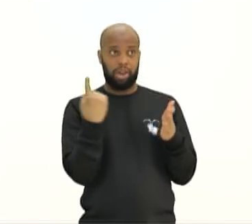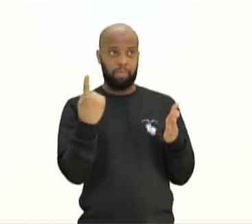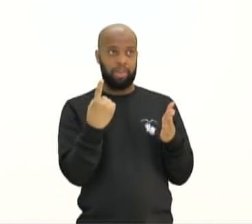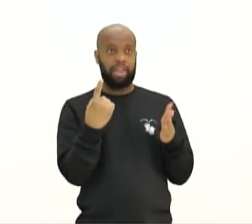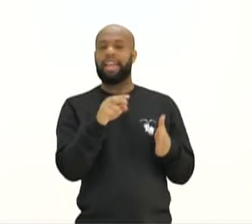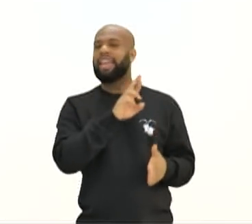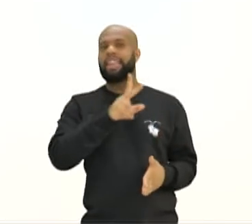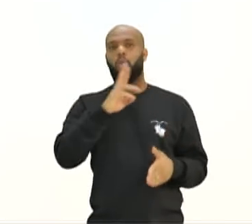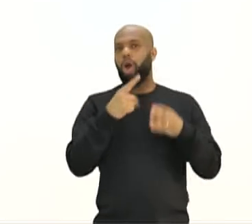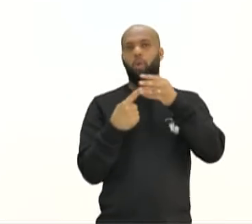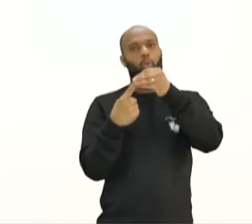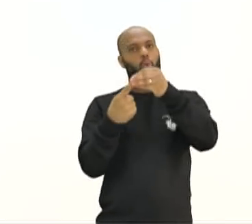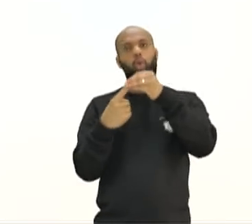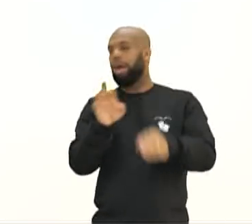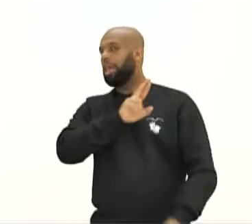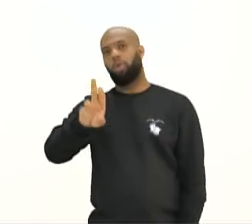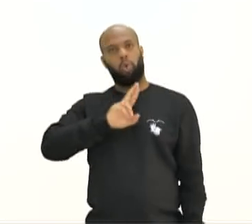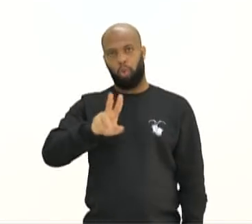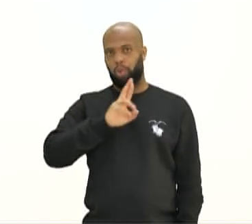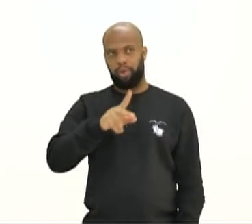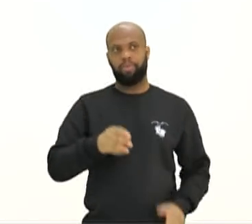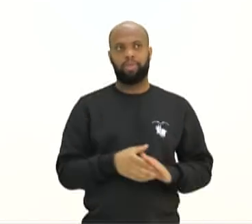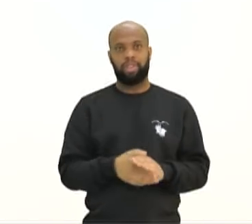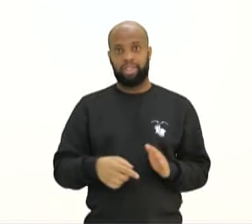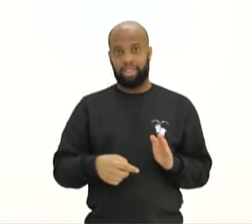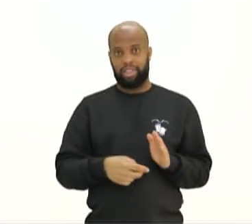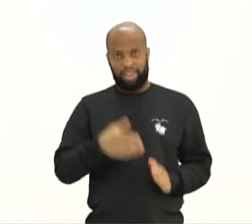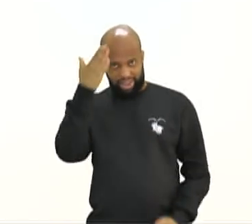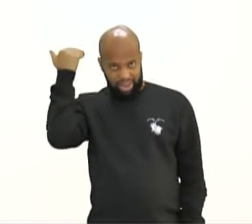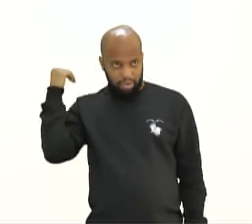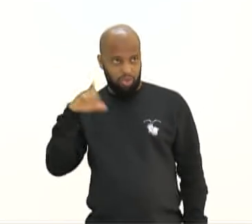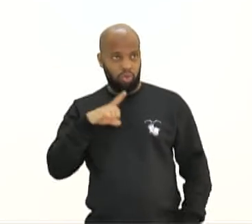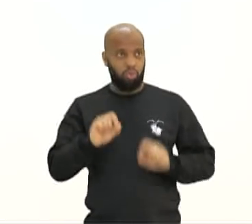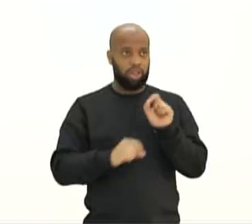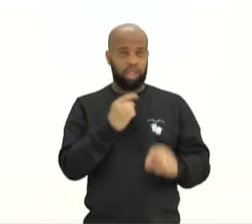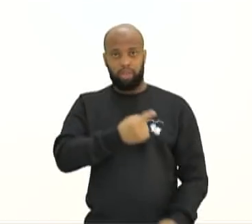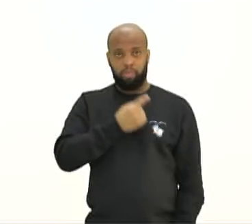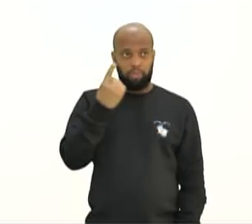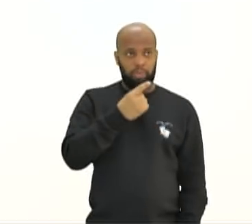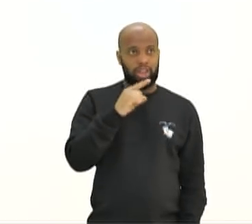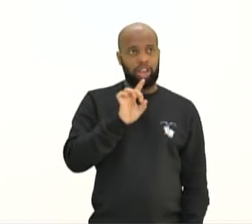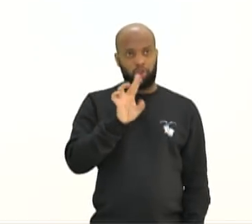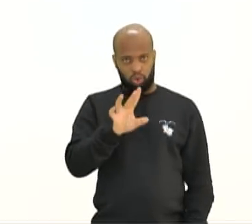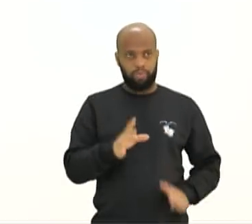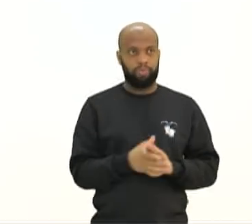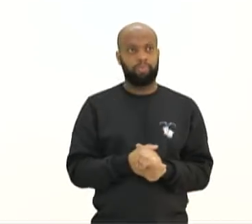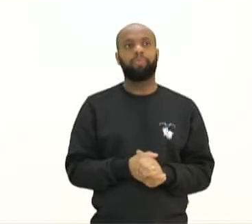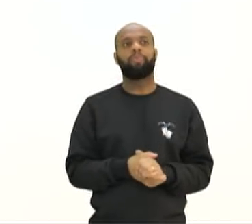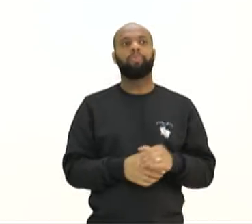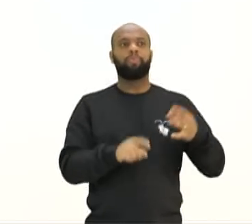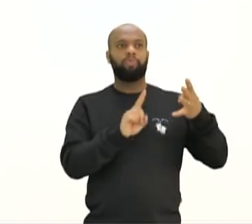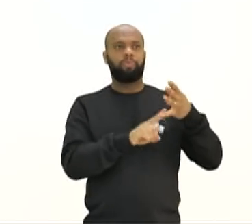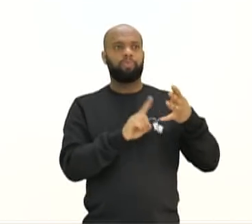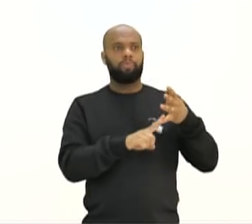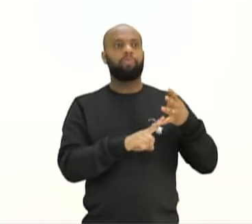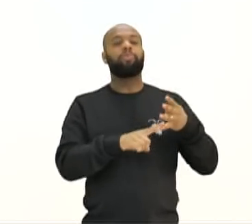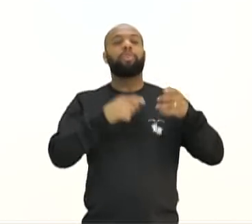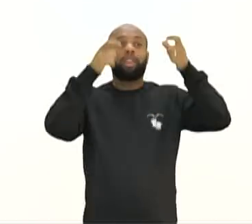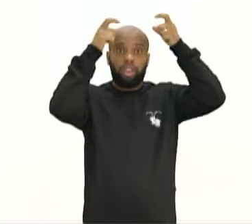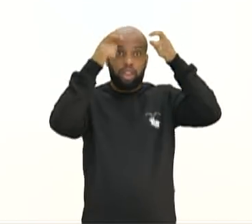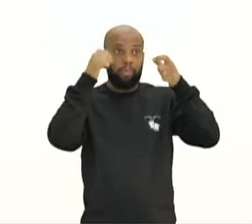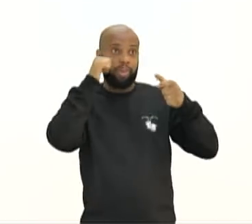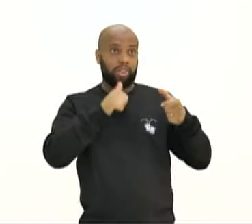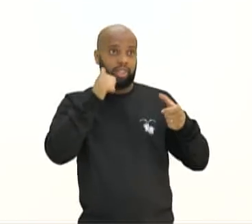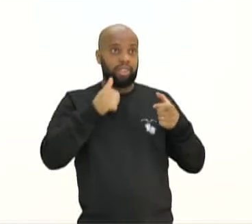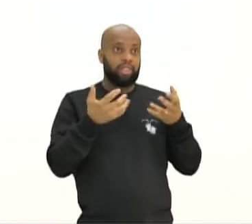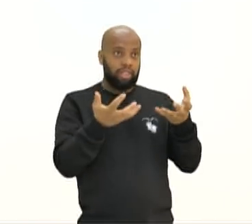não é única, A primeira não é única, lembra? A primeira só, tá? Então eu tenho que a primeira não é única. E a letra D.